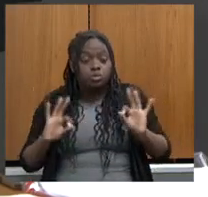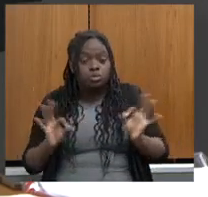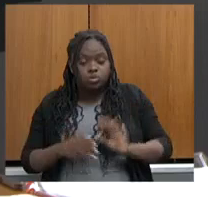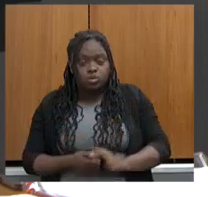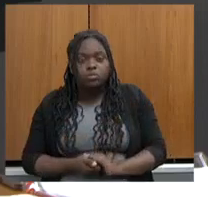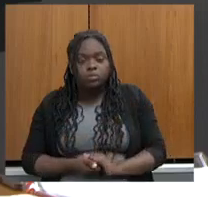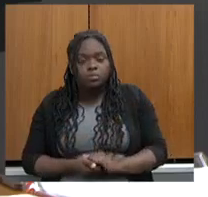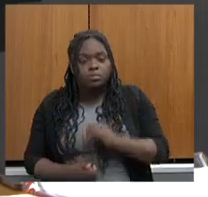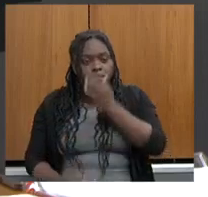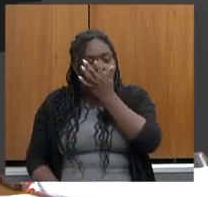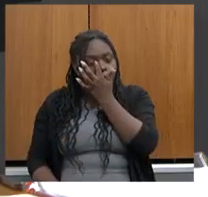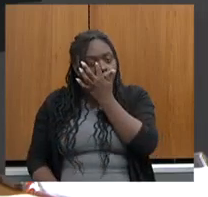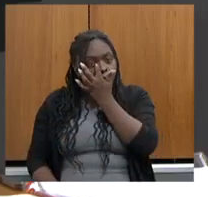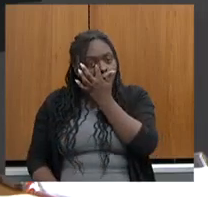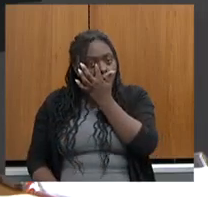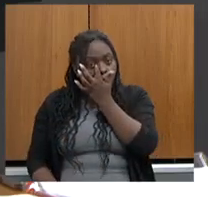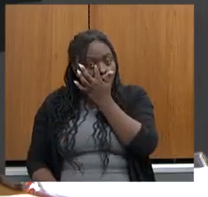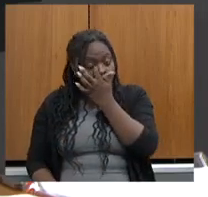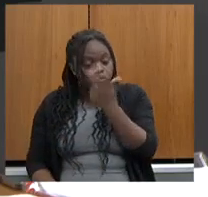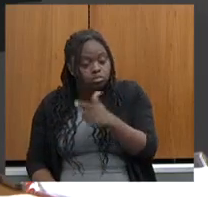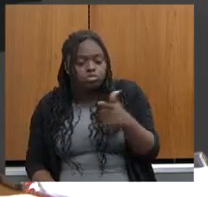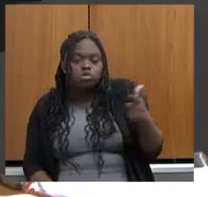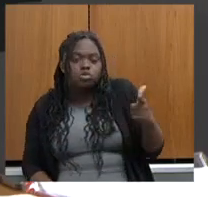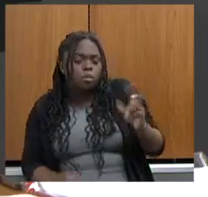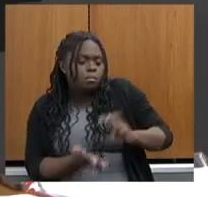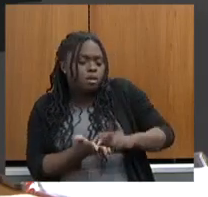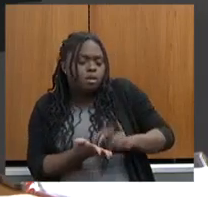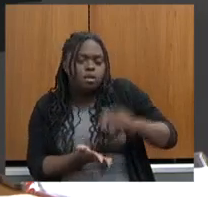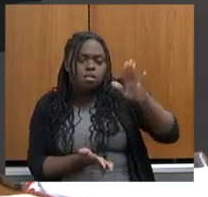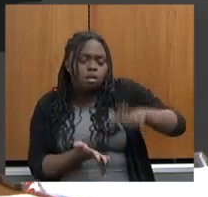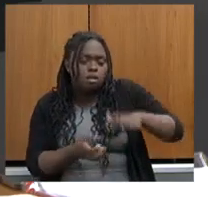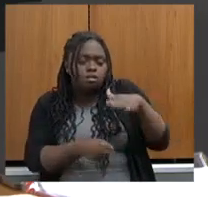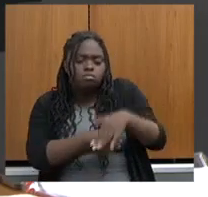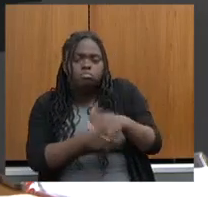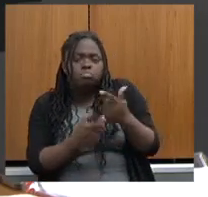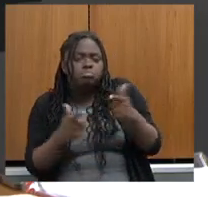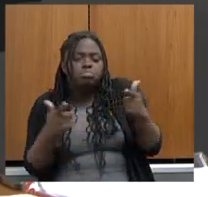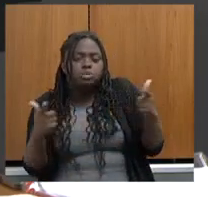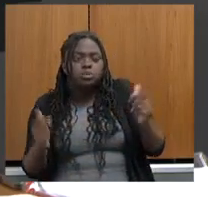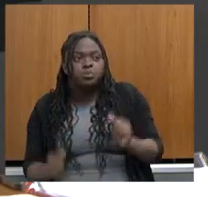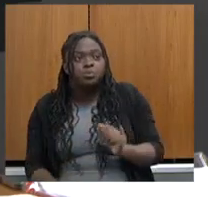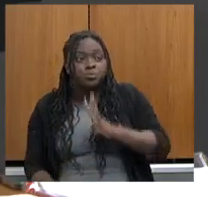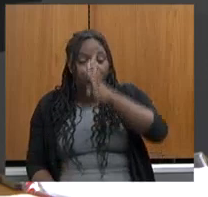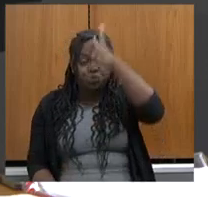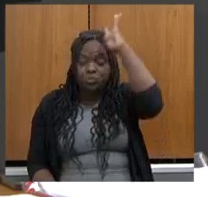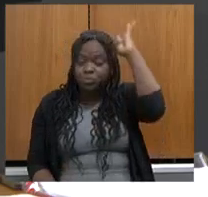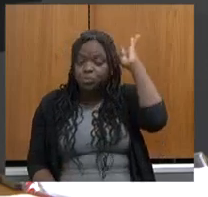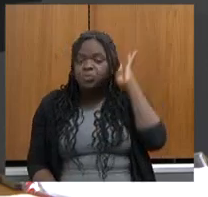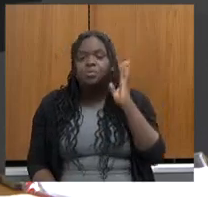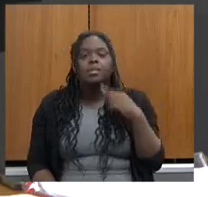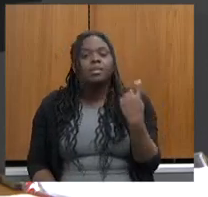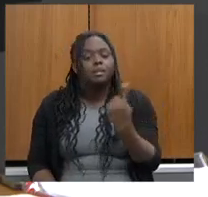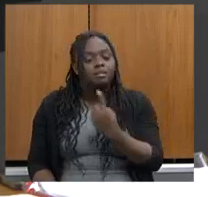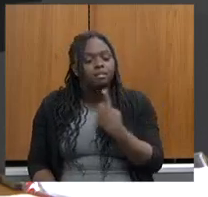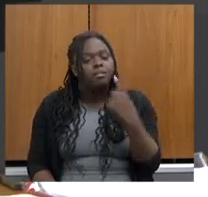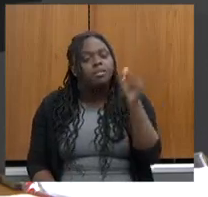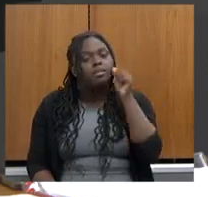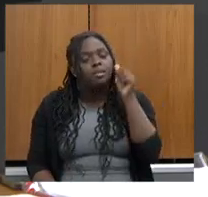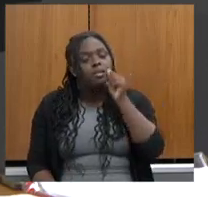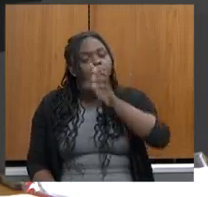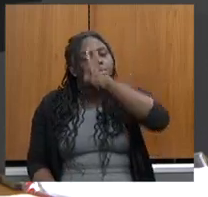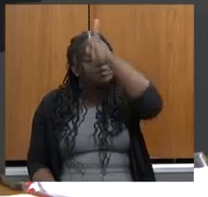não tinha manhã tarde noite e os nossos bombeiros as nossas bombeiras